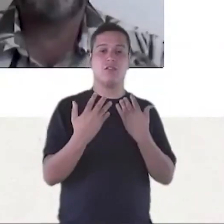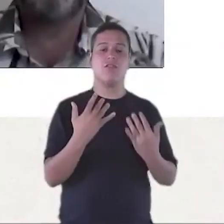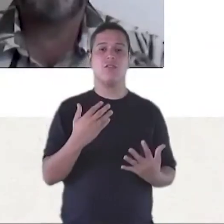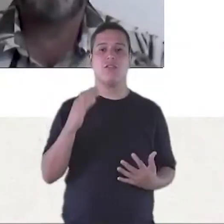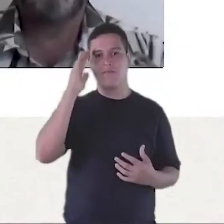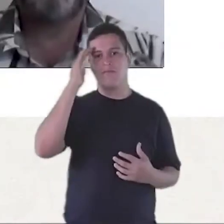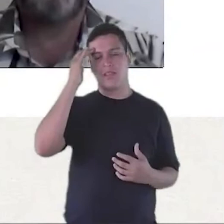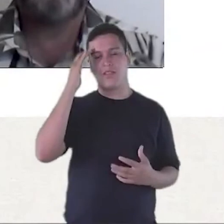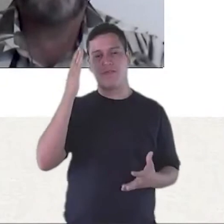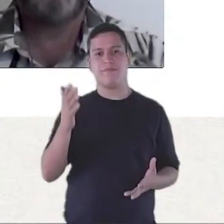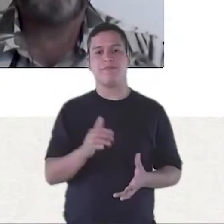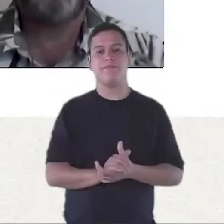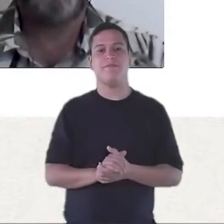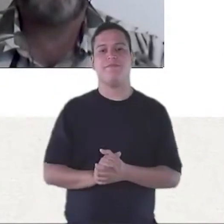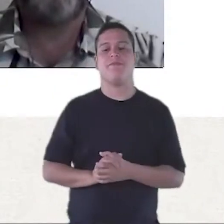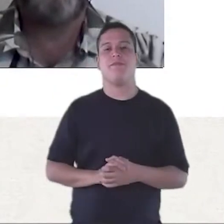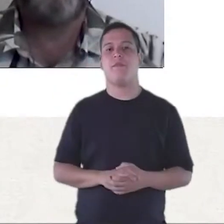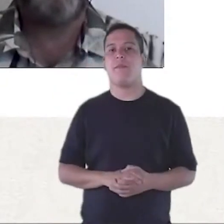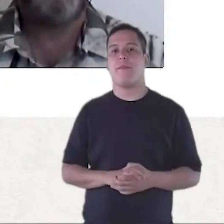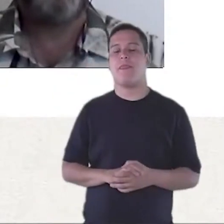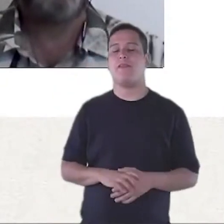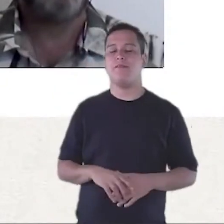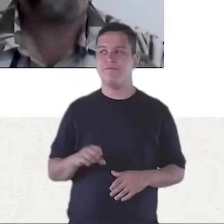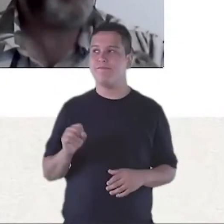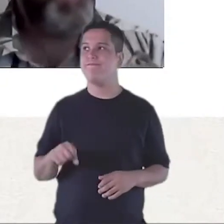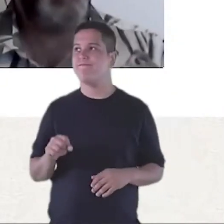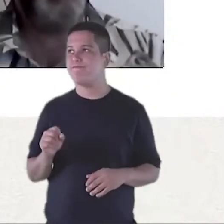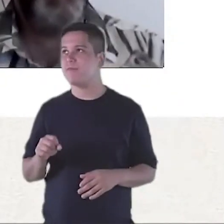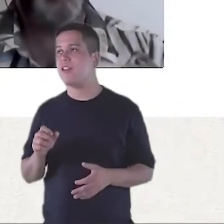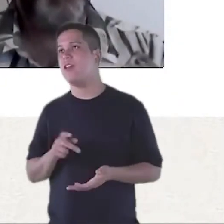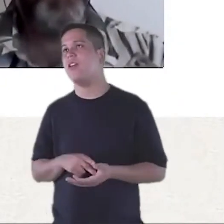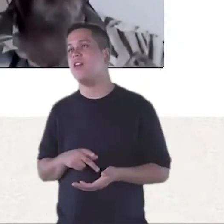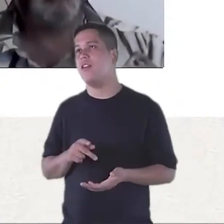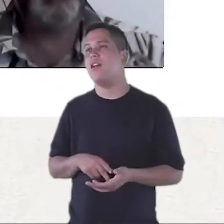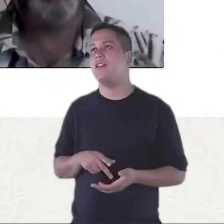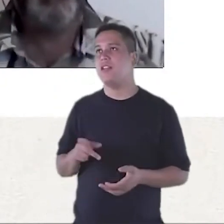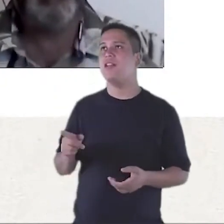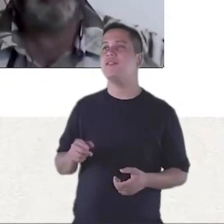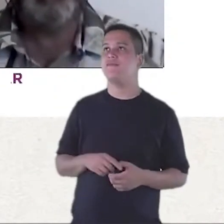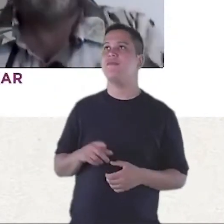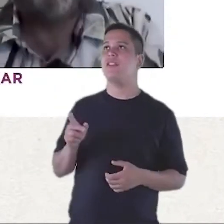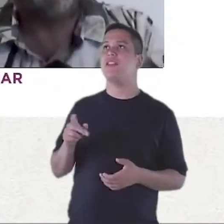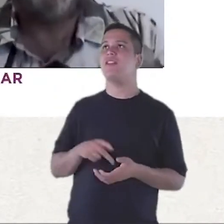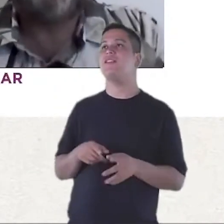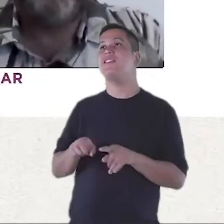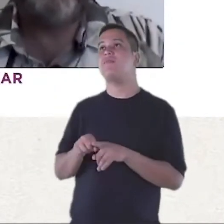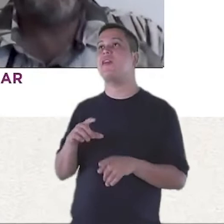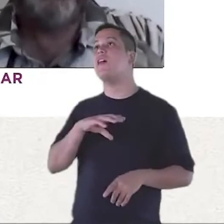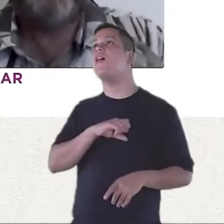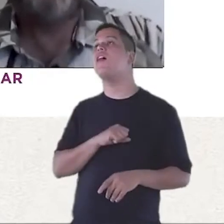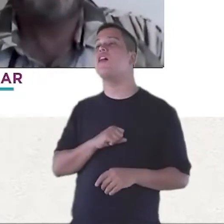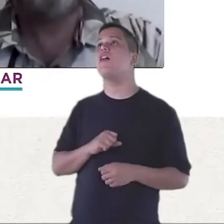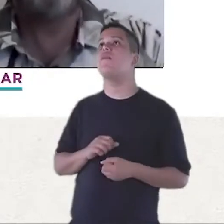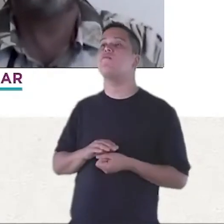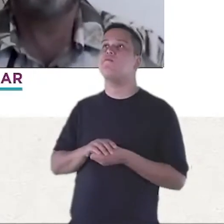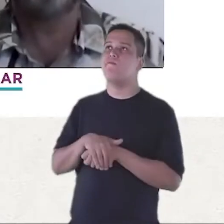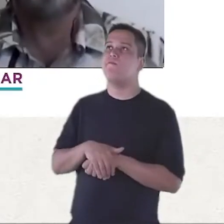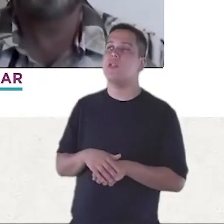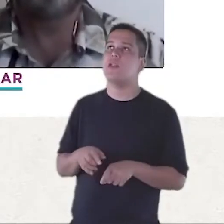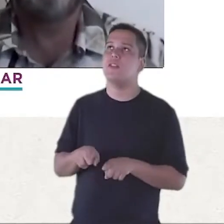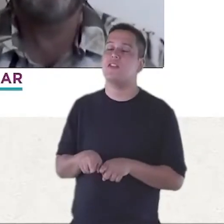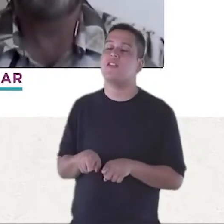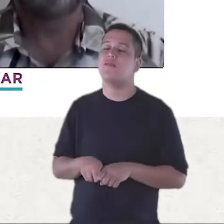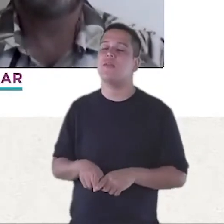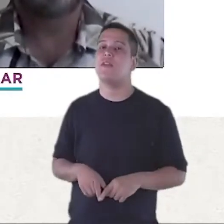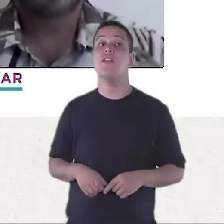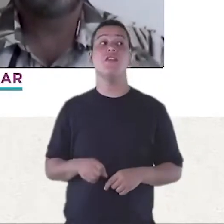São florais e noturnos também. É! E isso é outra coisa que o mineiro